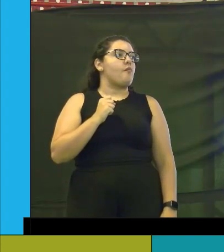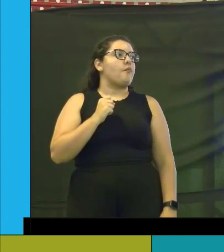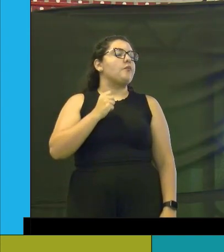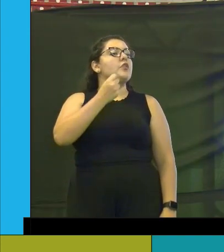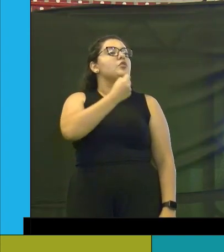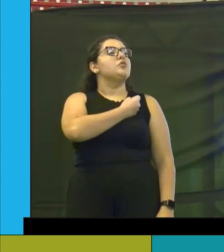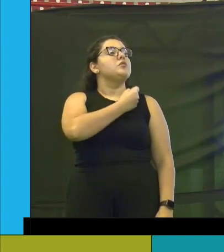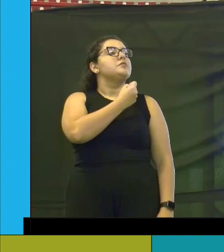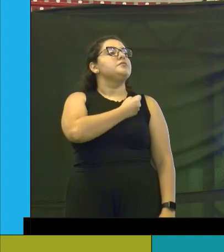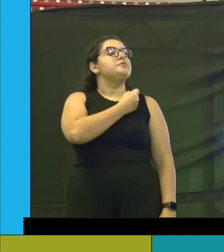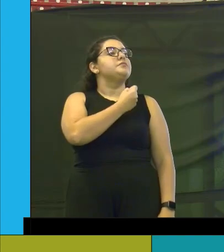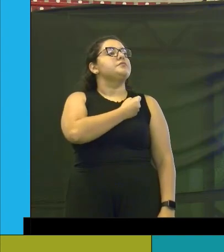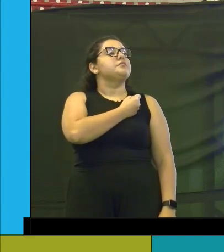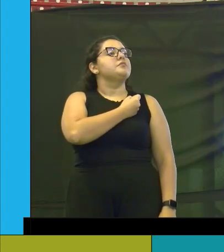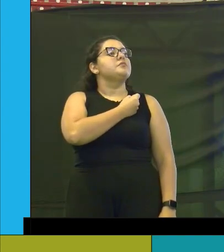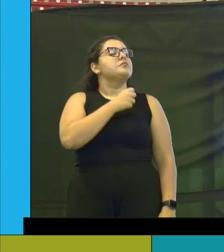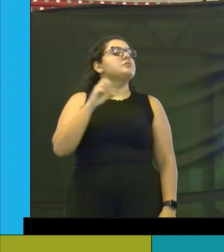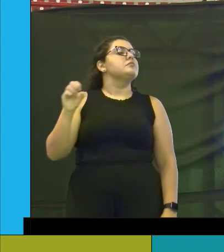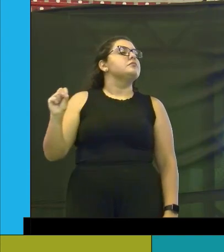Página